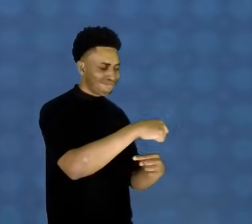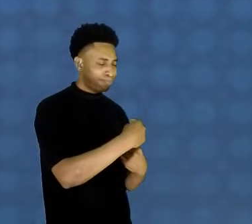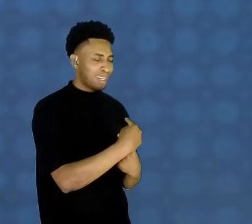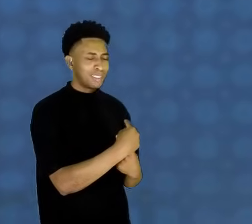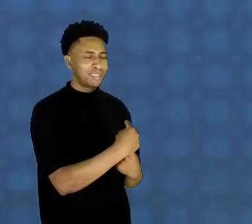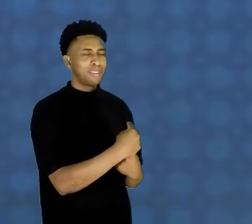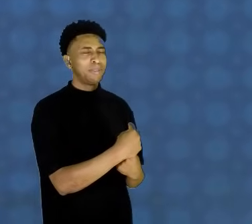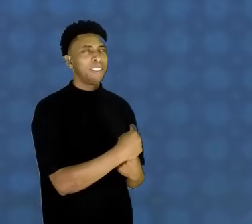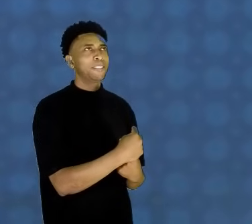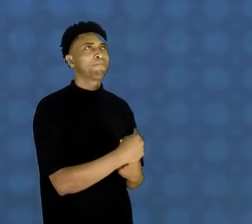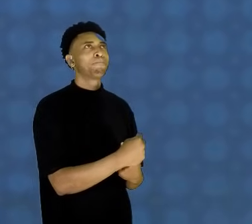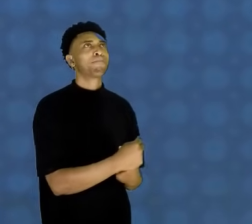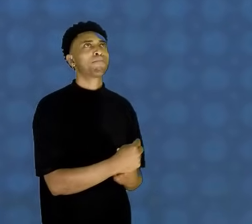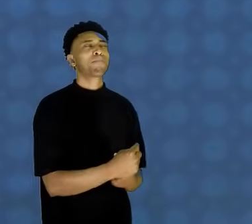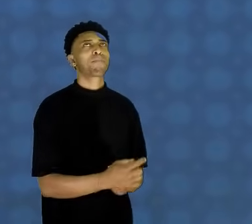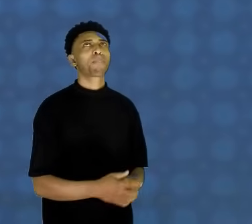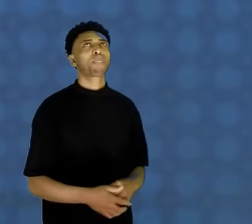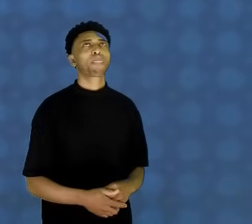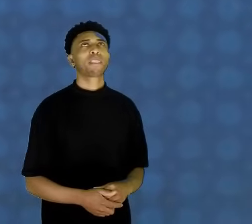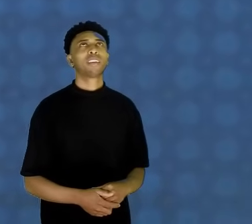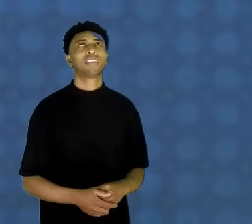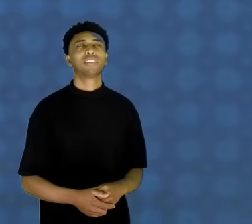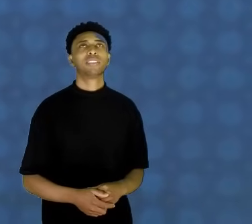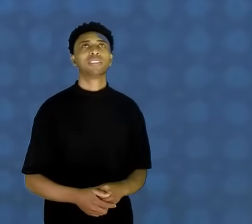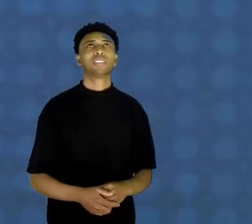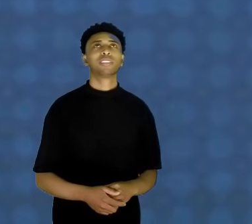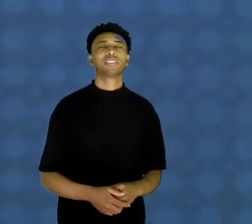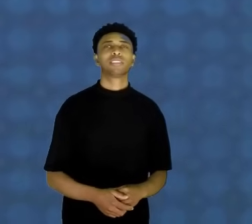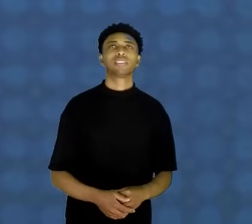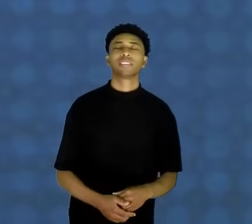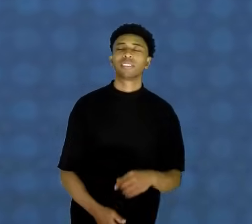se o próprio Jesus chamou aquela mulher de cachorra,